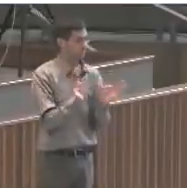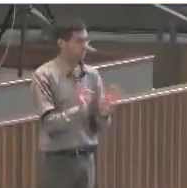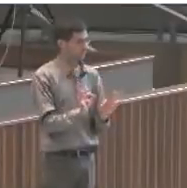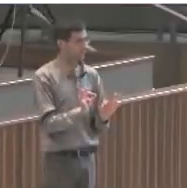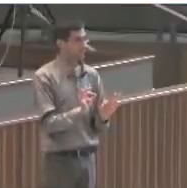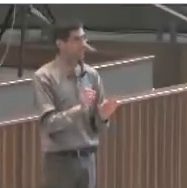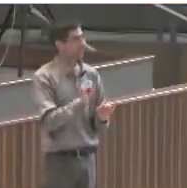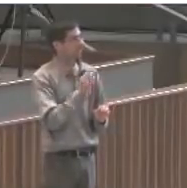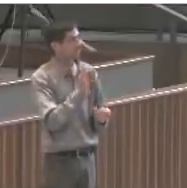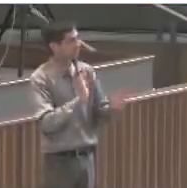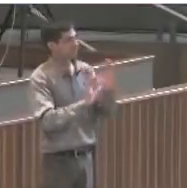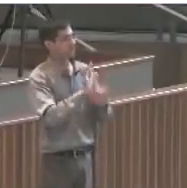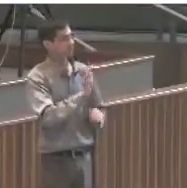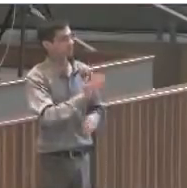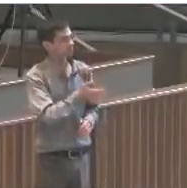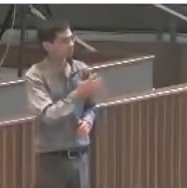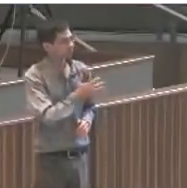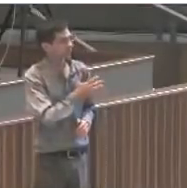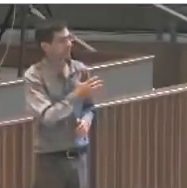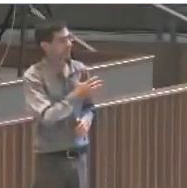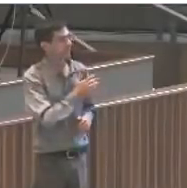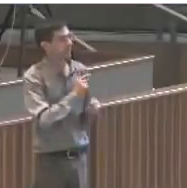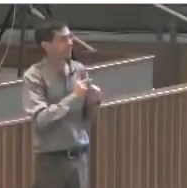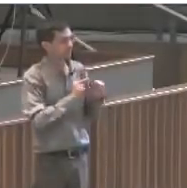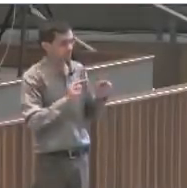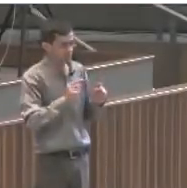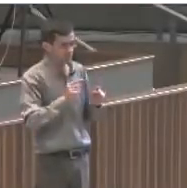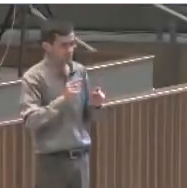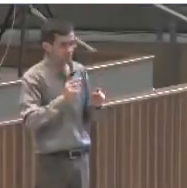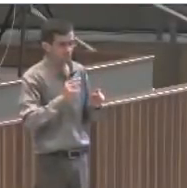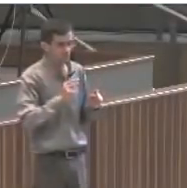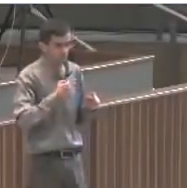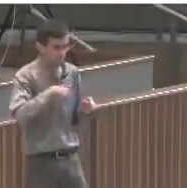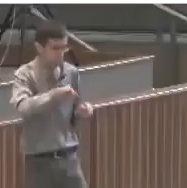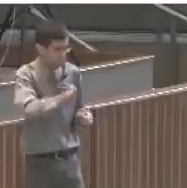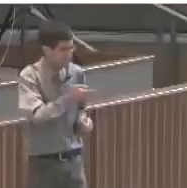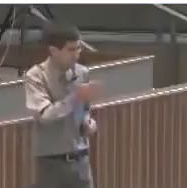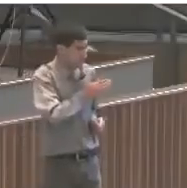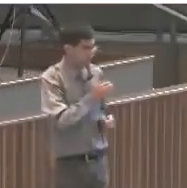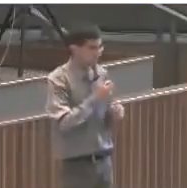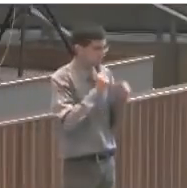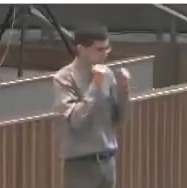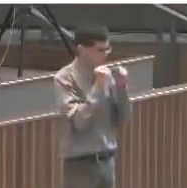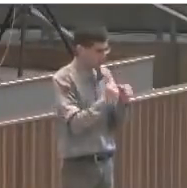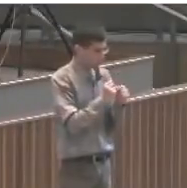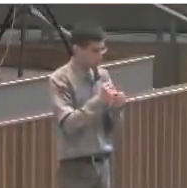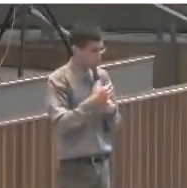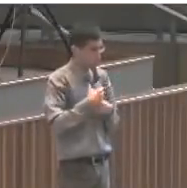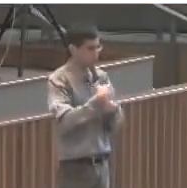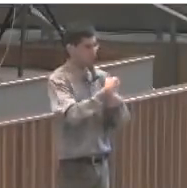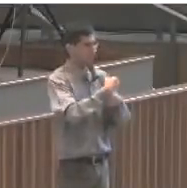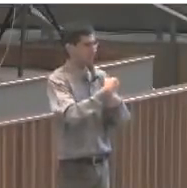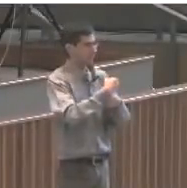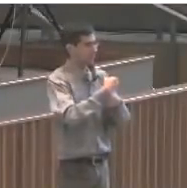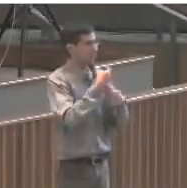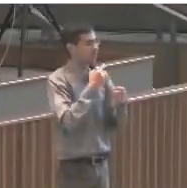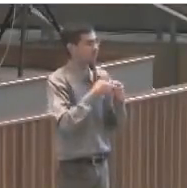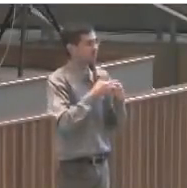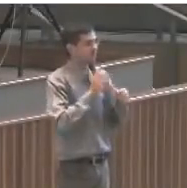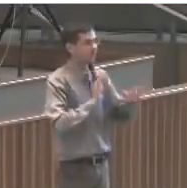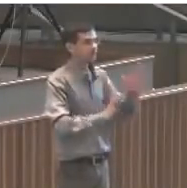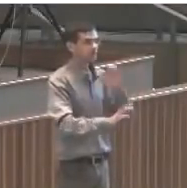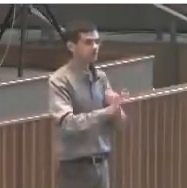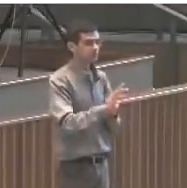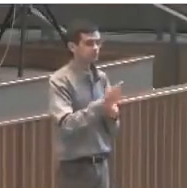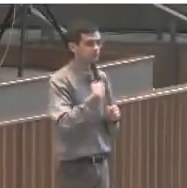meu coração e aí eu pergunto pra você o nosso coração é confiável nosso coração e confiável igreja